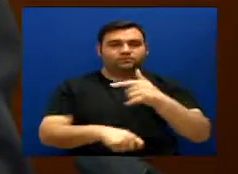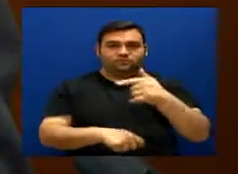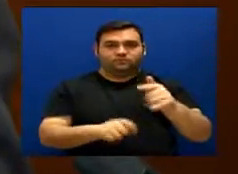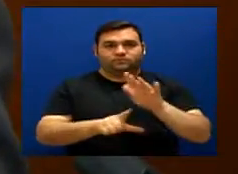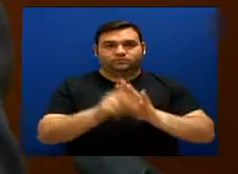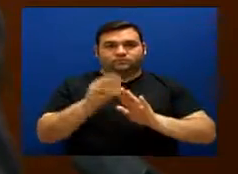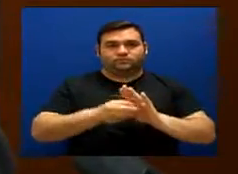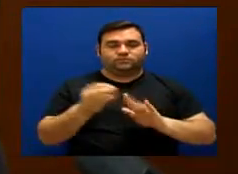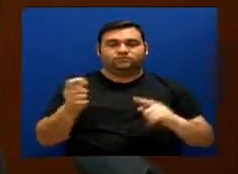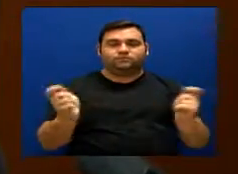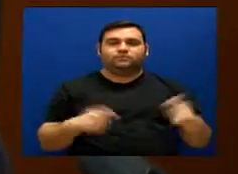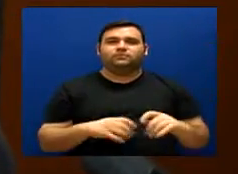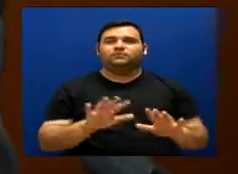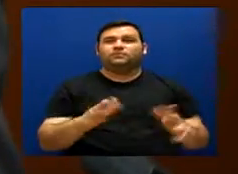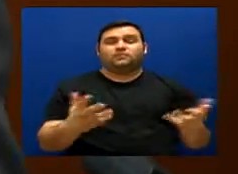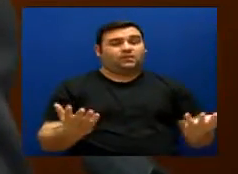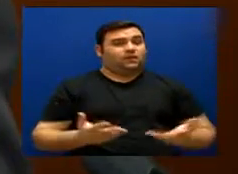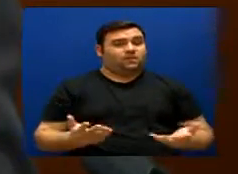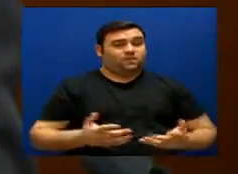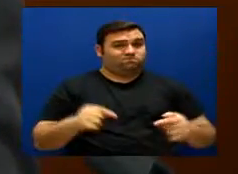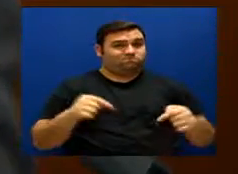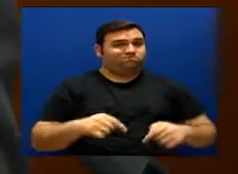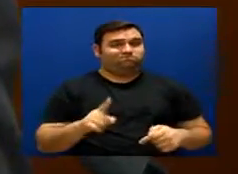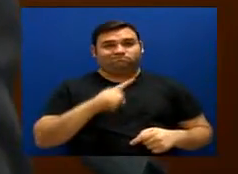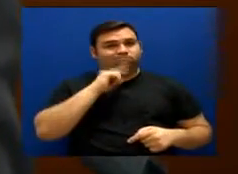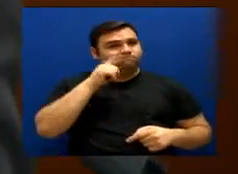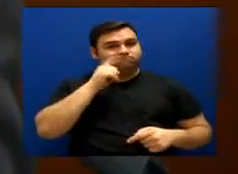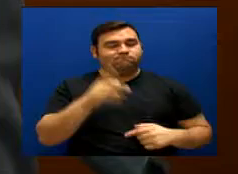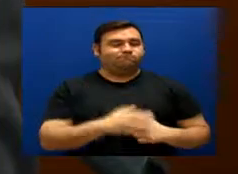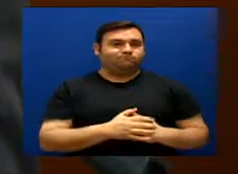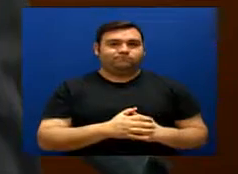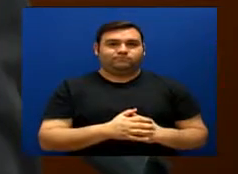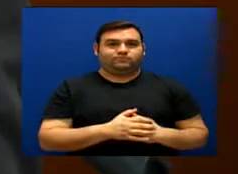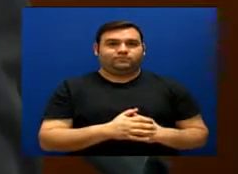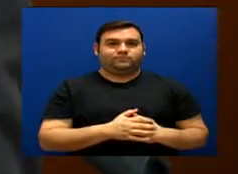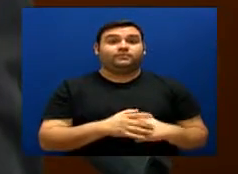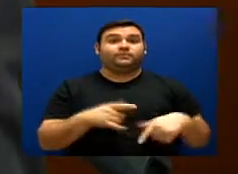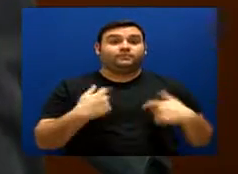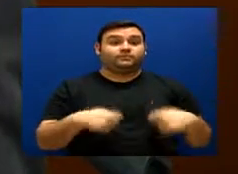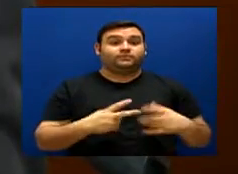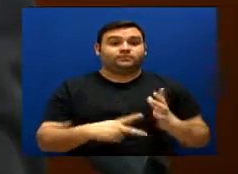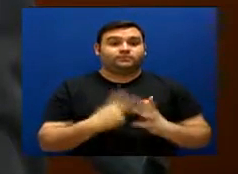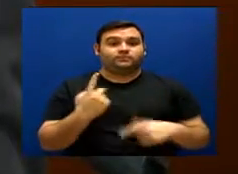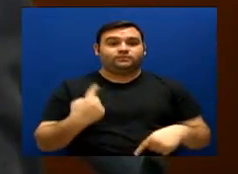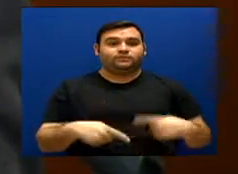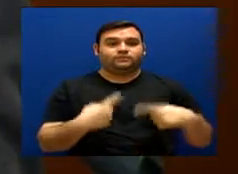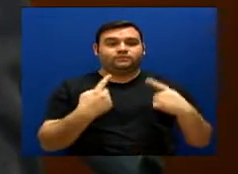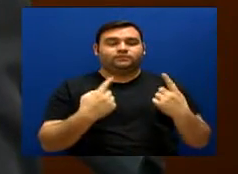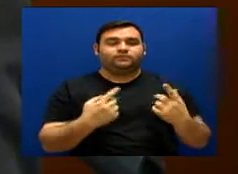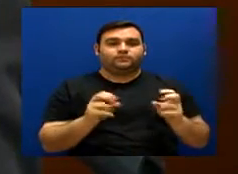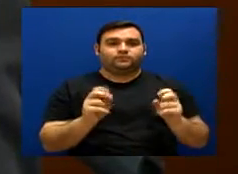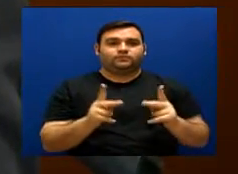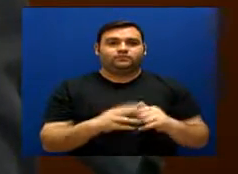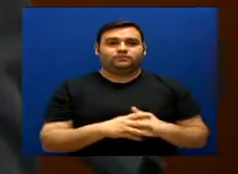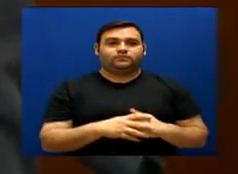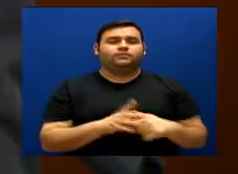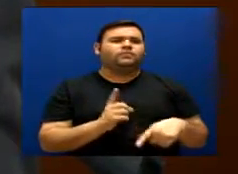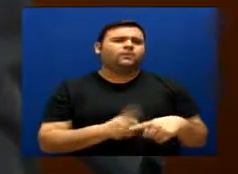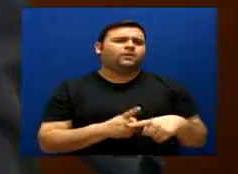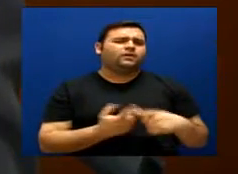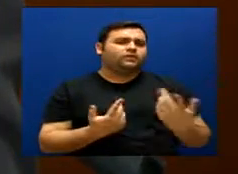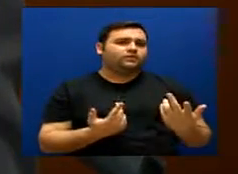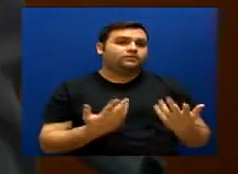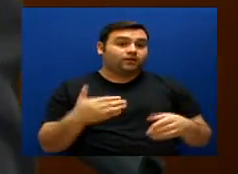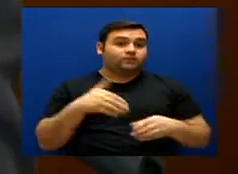emenda. Mas, no momento, essa emenda agora não dá. Tá? Tem que ser em segunda. Por quê? Porque ele já